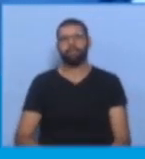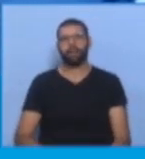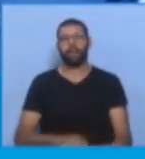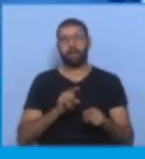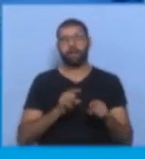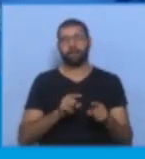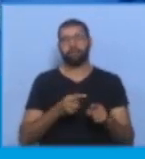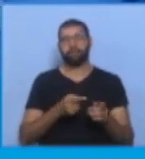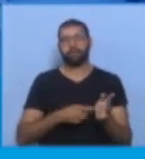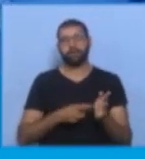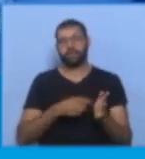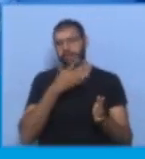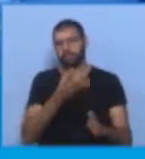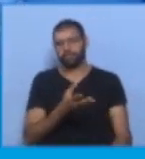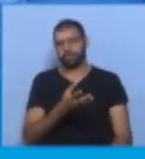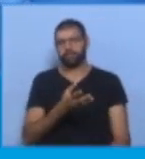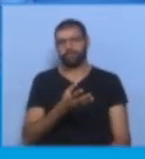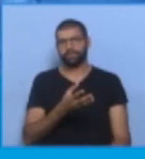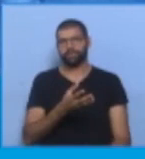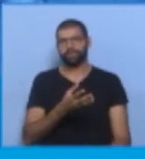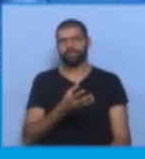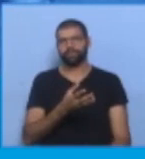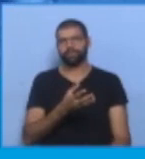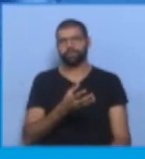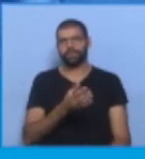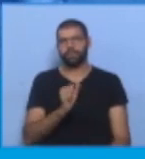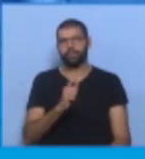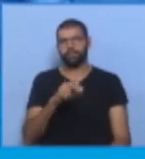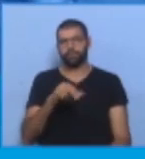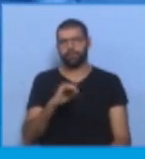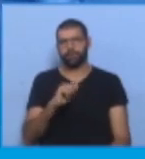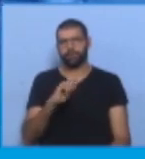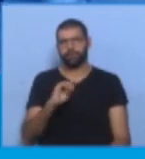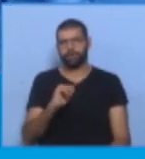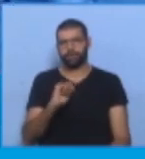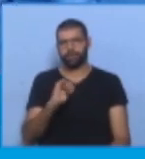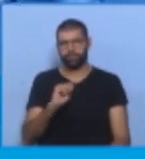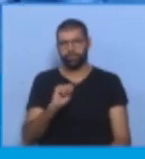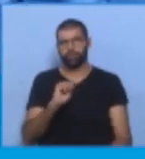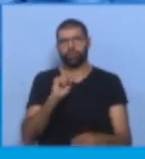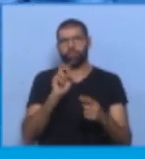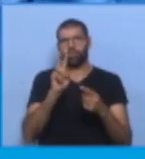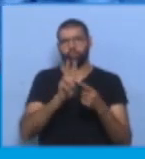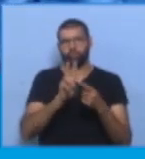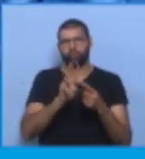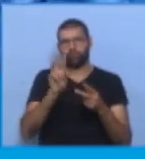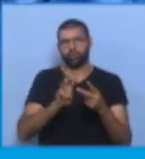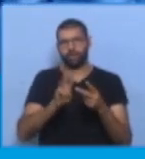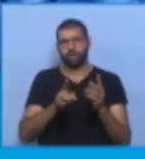preciso dizer que Gênesis 2 e 3, do livro do